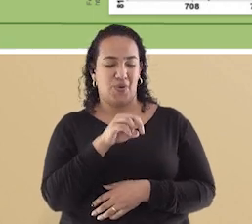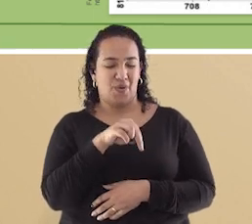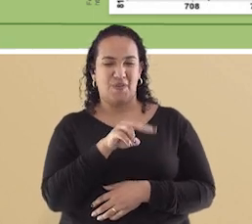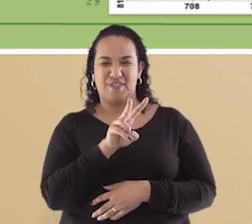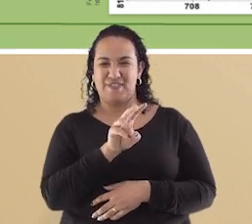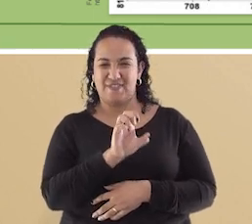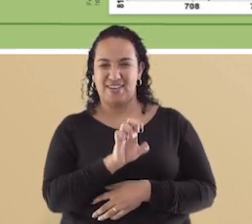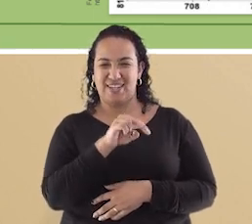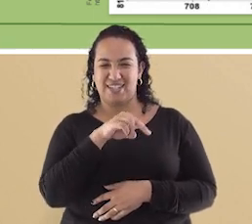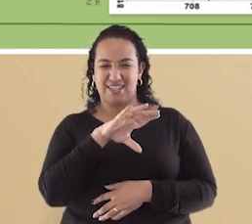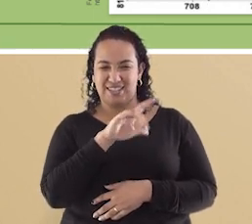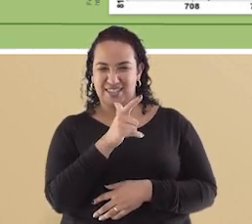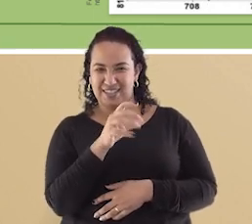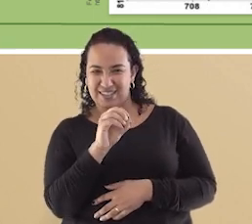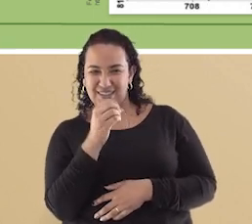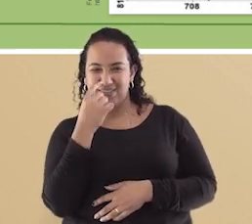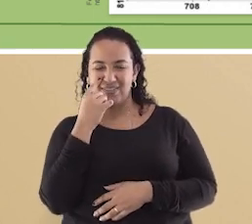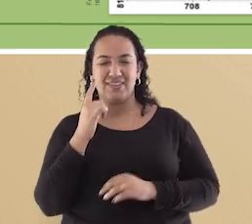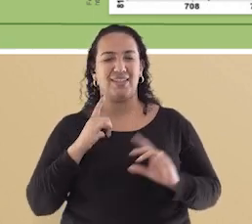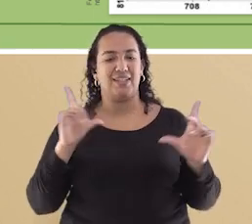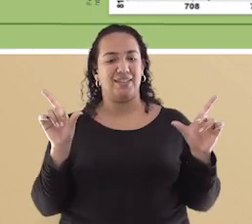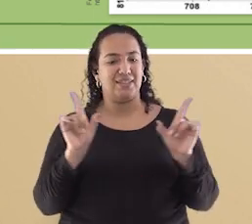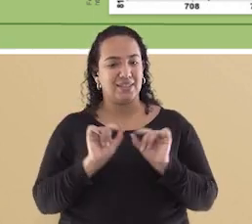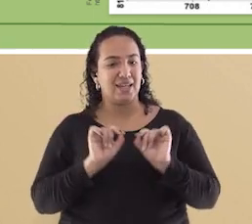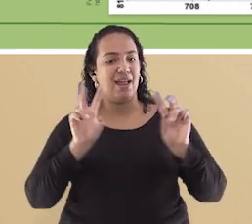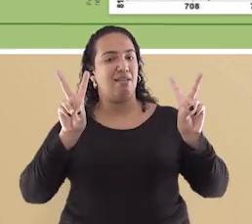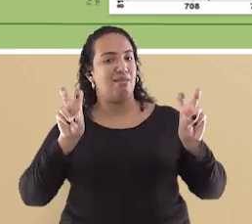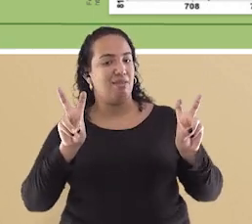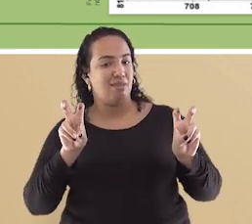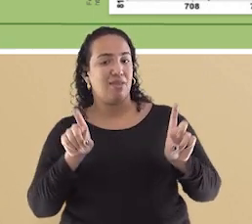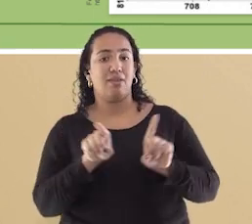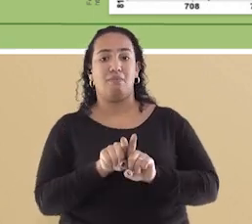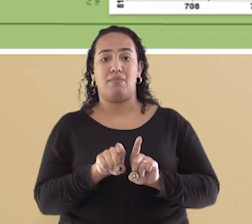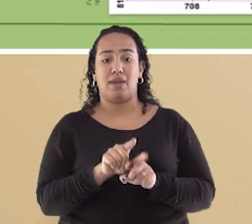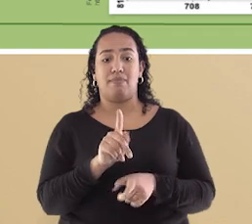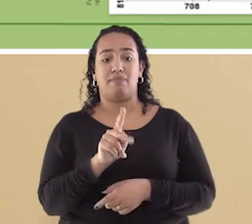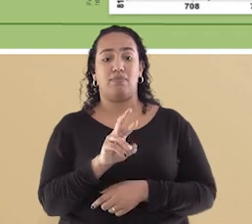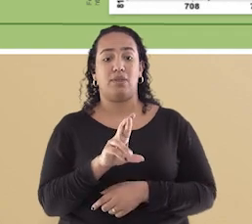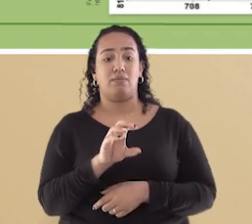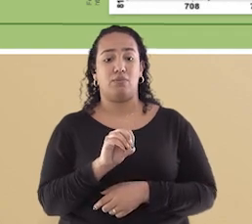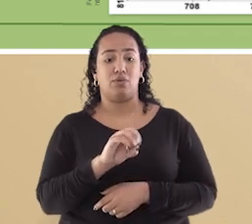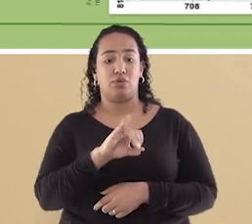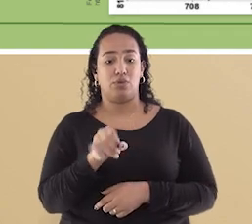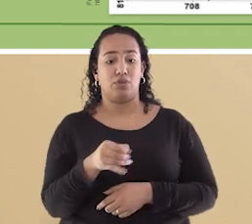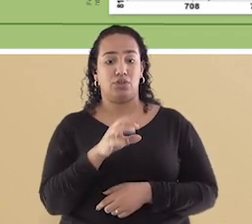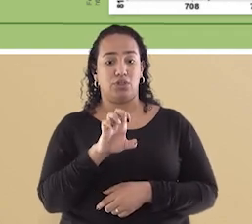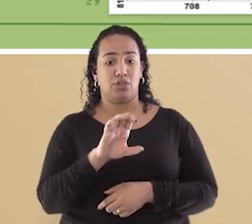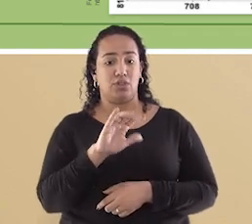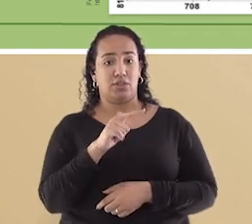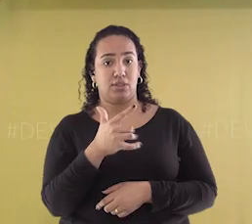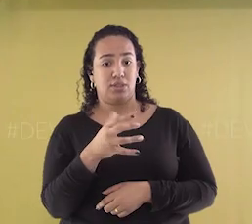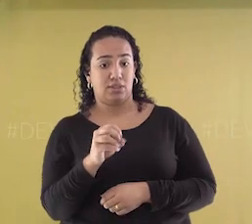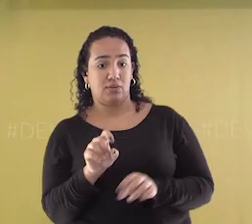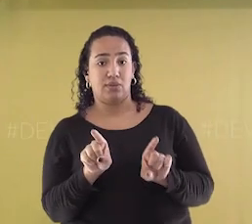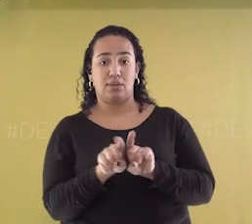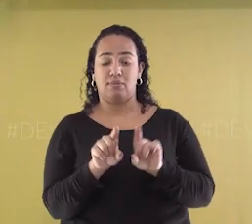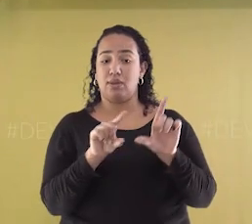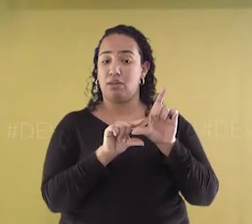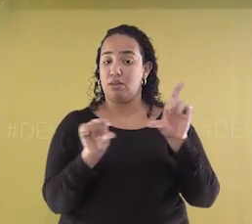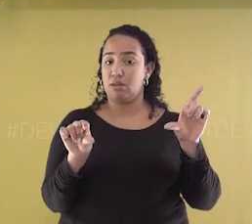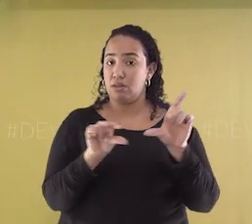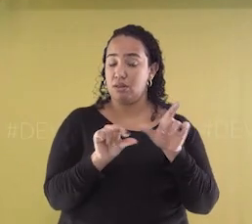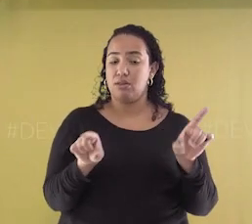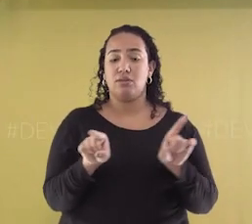é? Possui escala, título, projeção que foi usada e a legenda, com